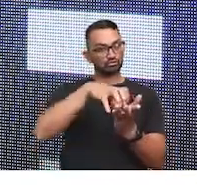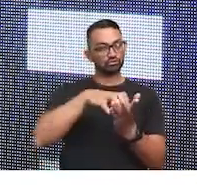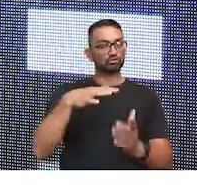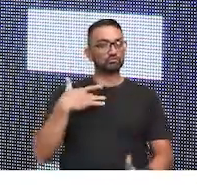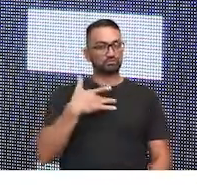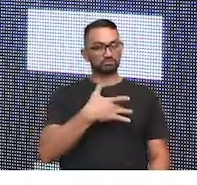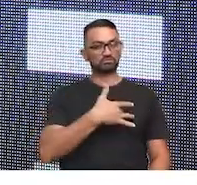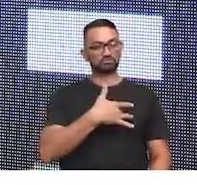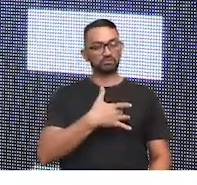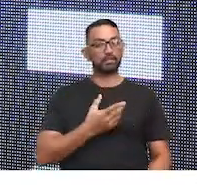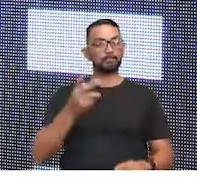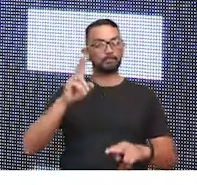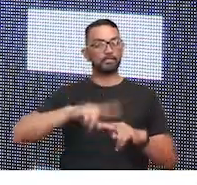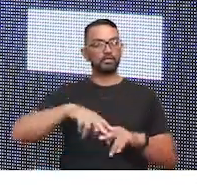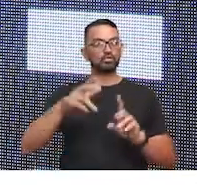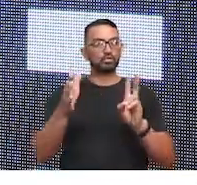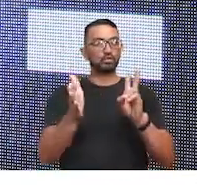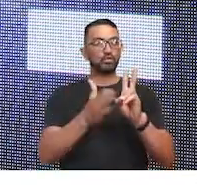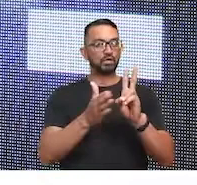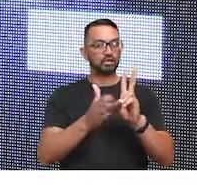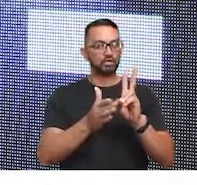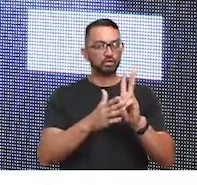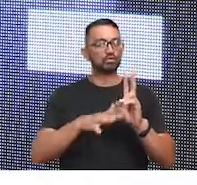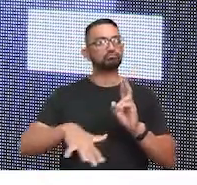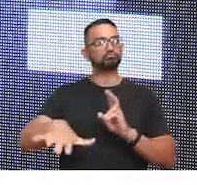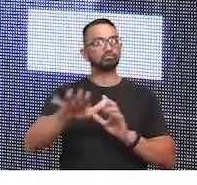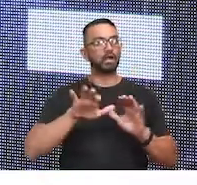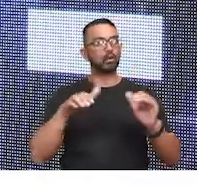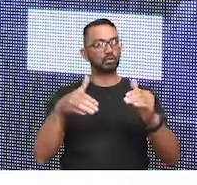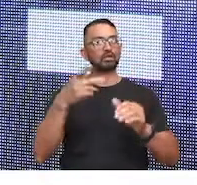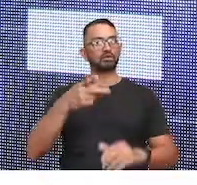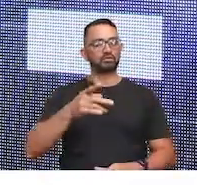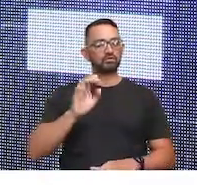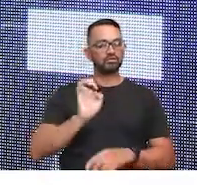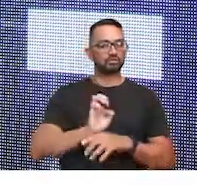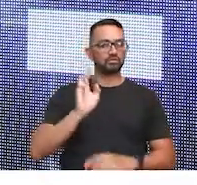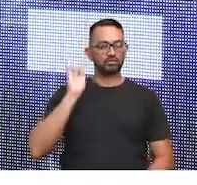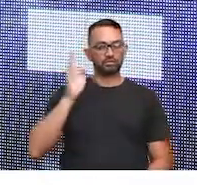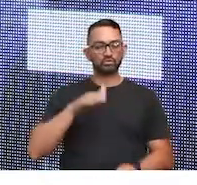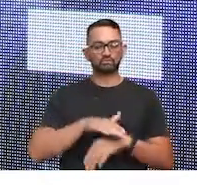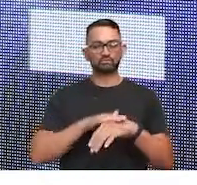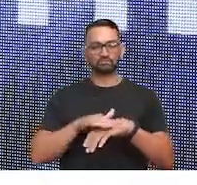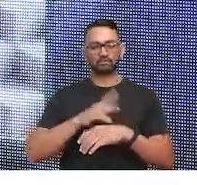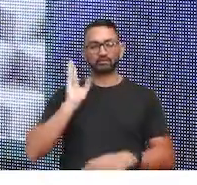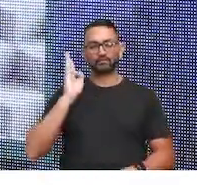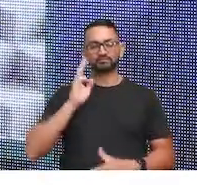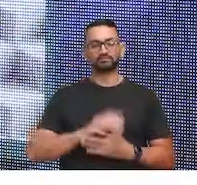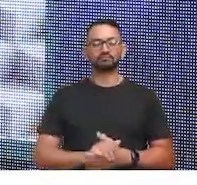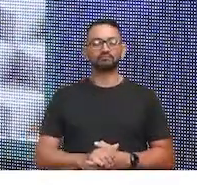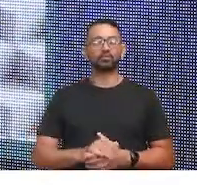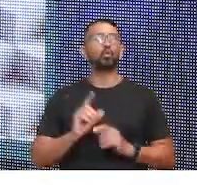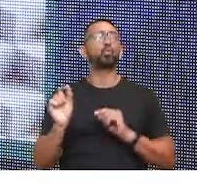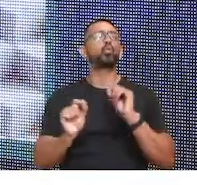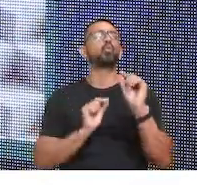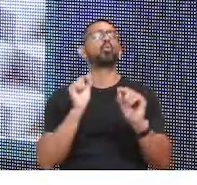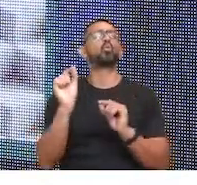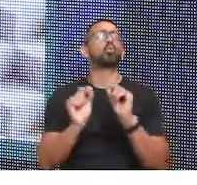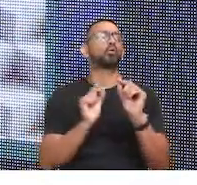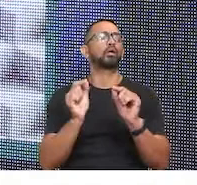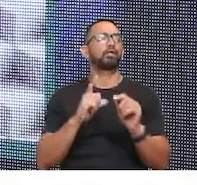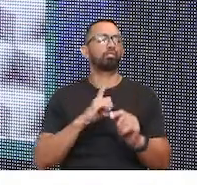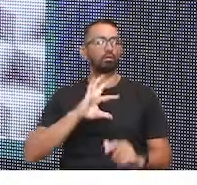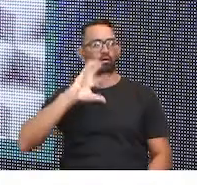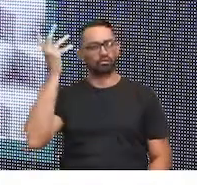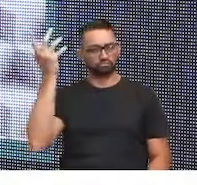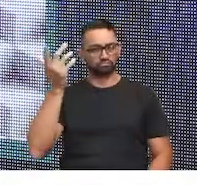que estão presos por indígenas em uma aldeia aqui no nosso estado volta a falar com a Fabiane Fabiane o que que tá acontecendo